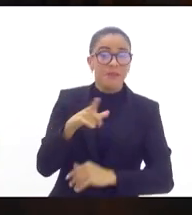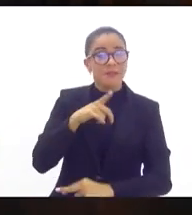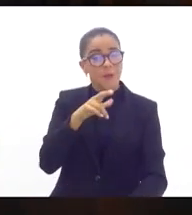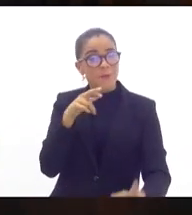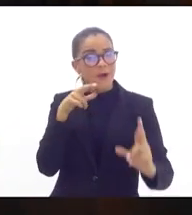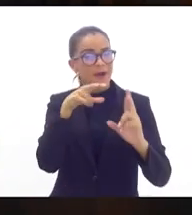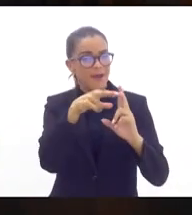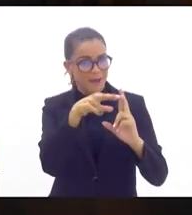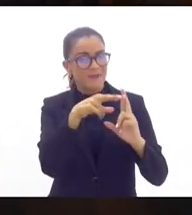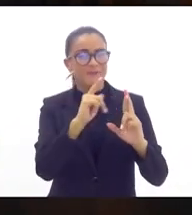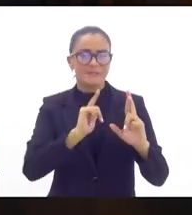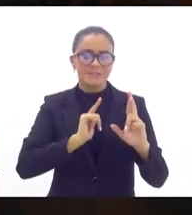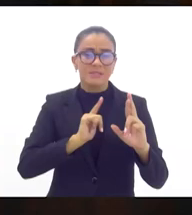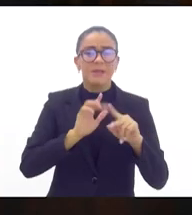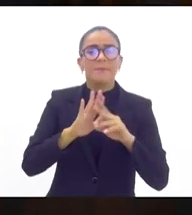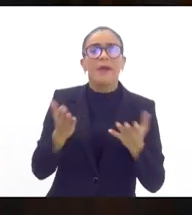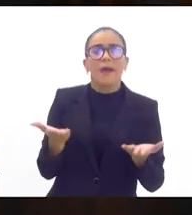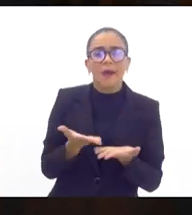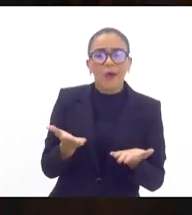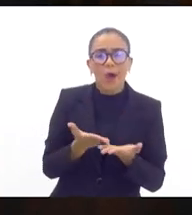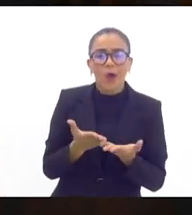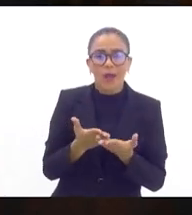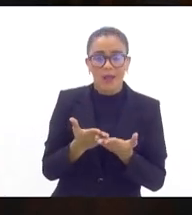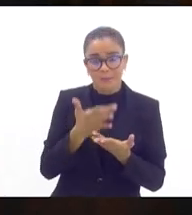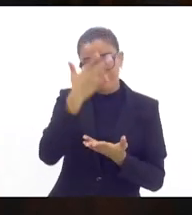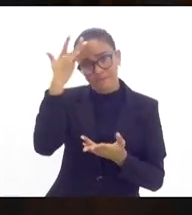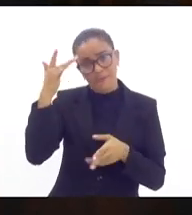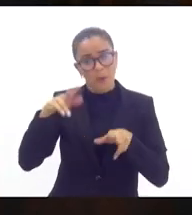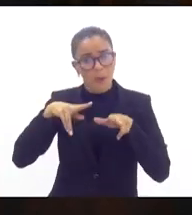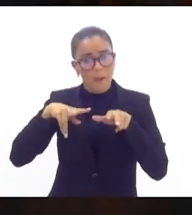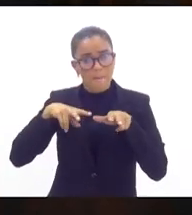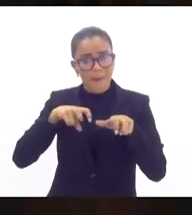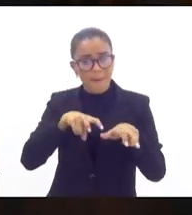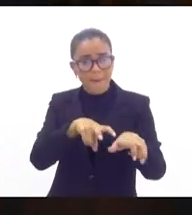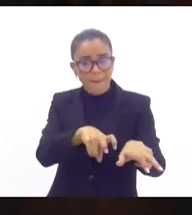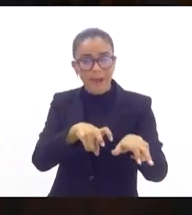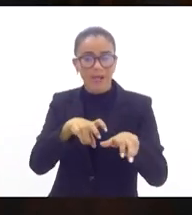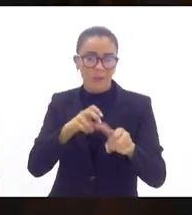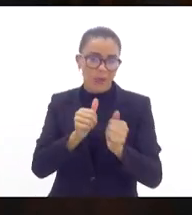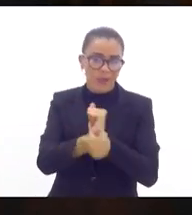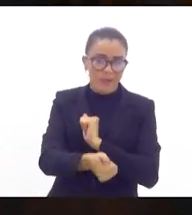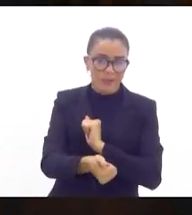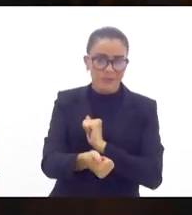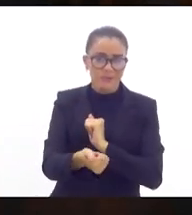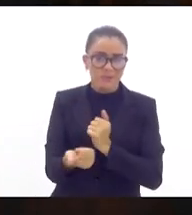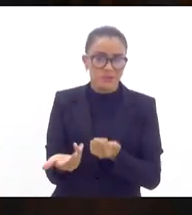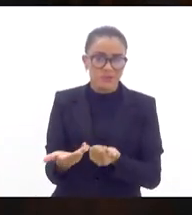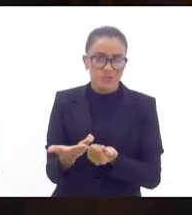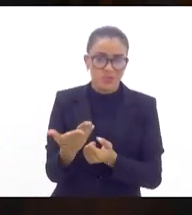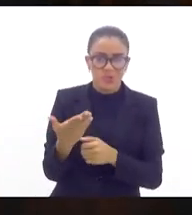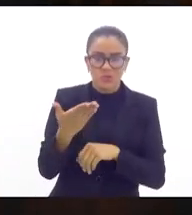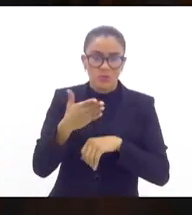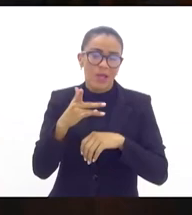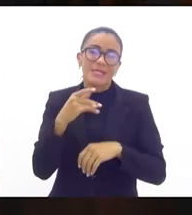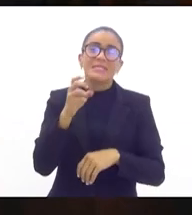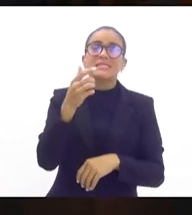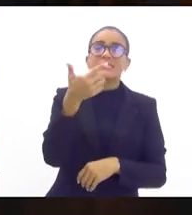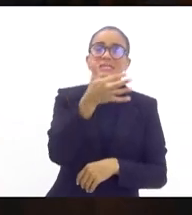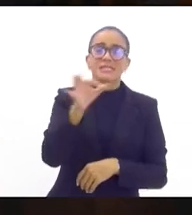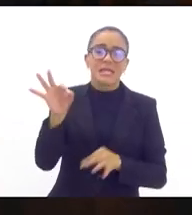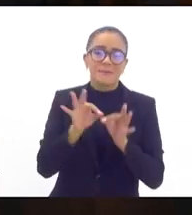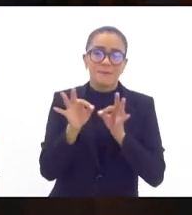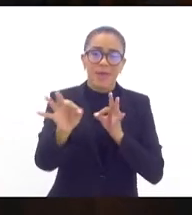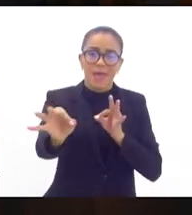uma referência agora quem pratica o atletismo no nosso estado como como a corrida de 100 metros corrida de